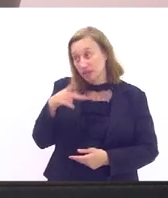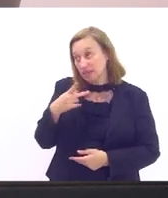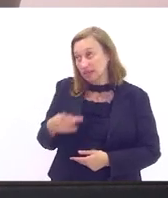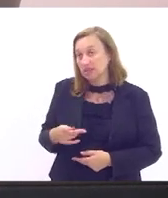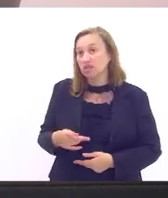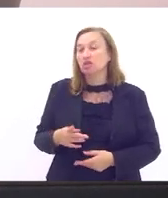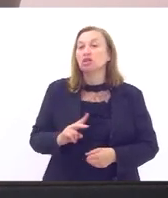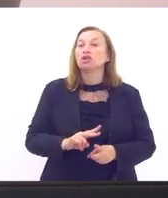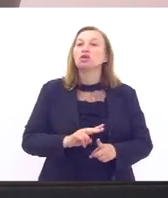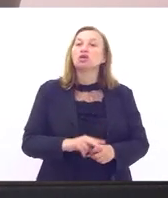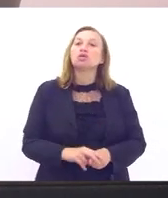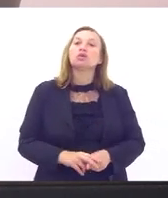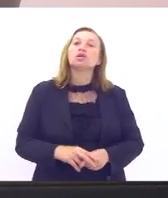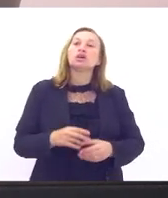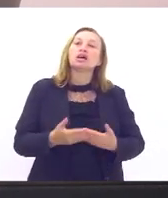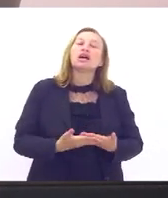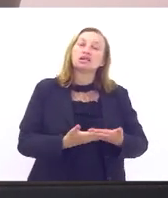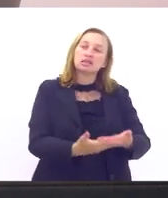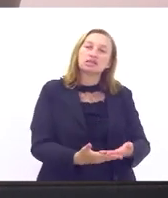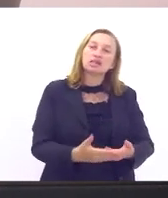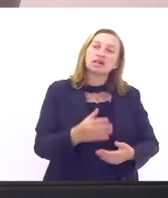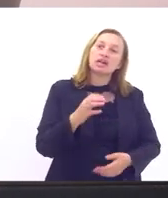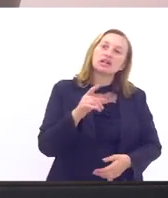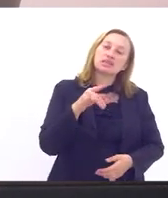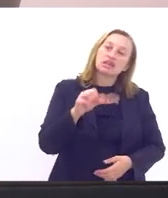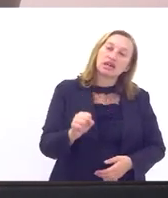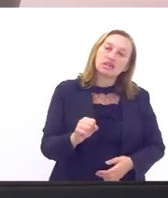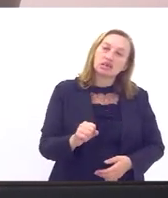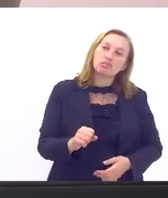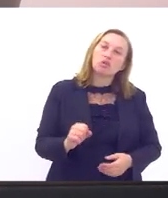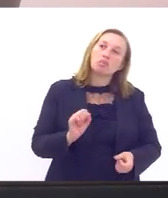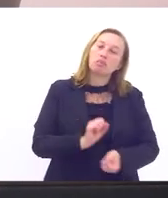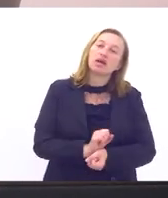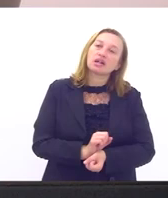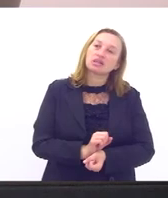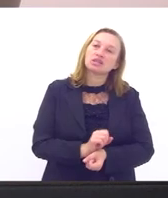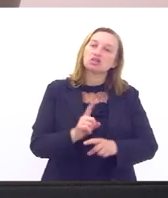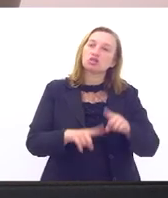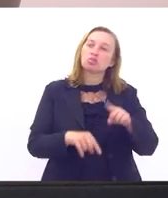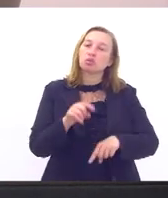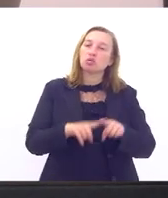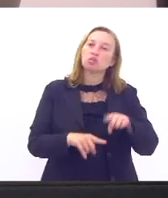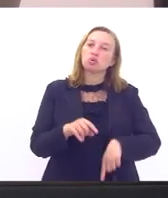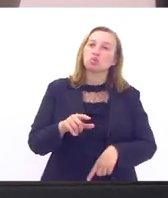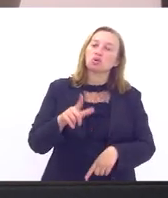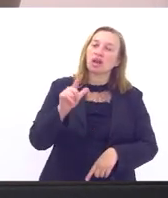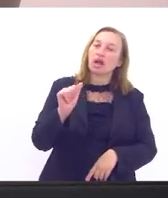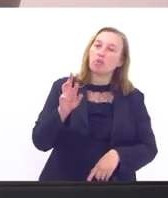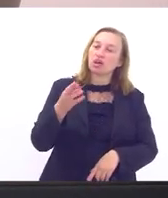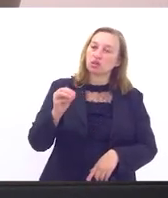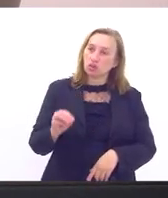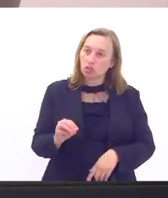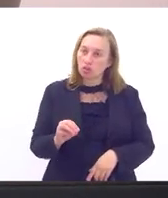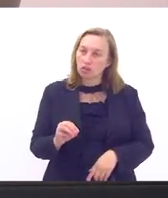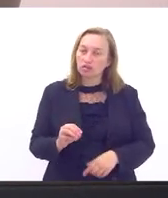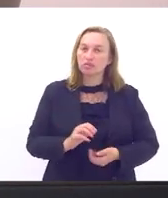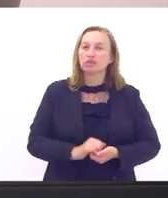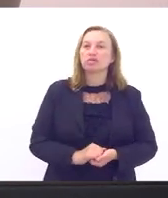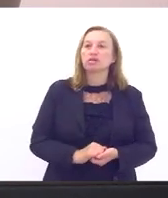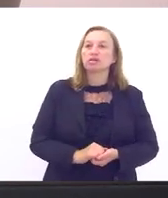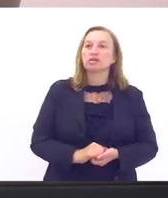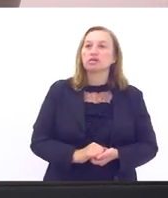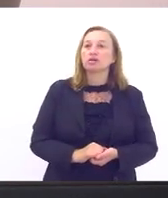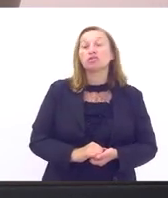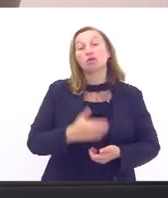Em desdobramento, a SES encaminhou demanda à OPAS para aquisição de equipamento de apoio ao laboratório Vortex e No-Break.